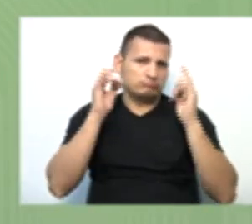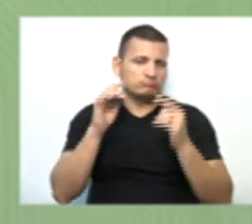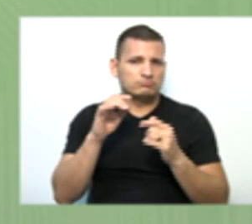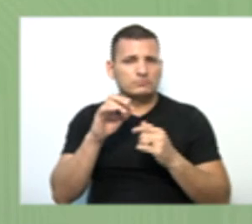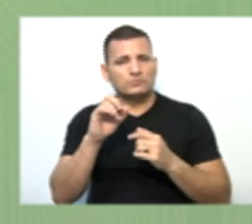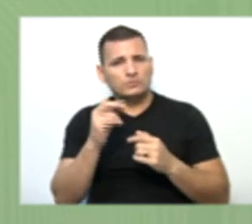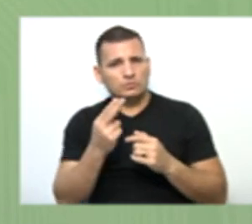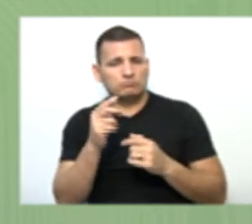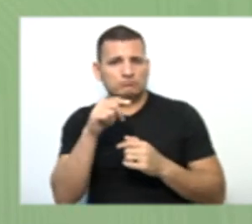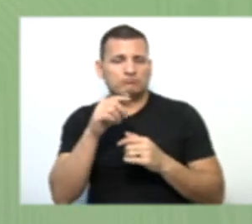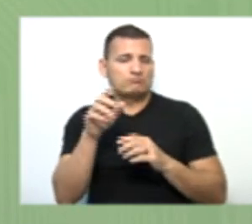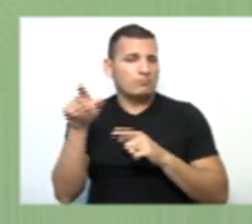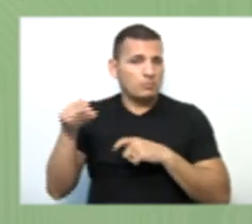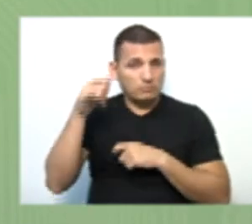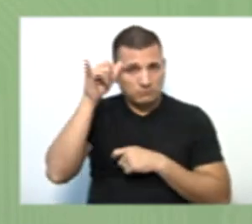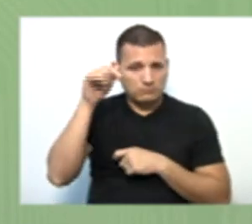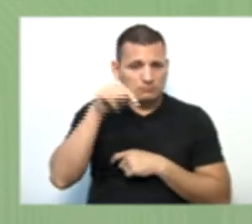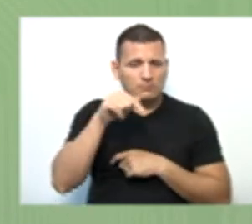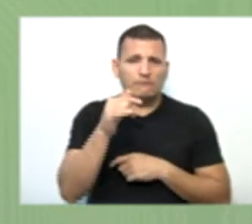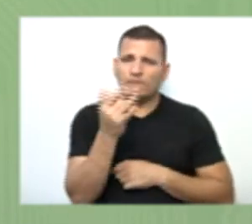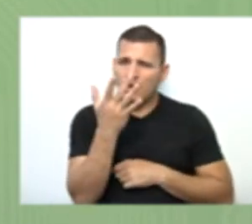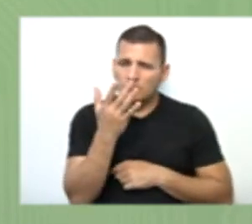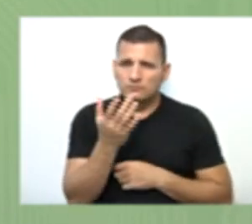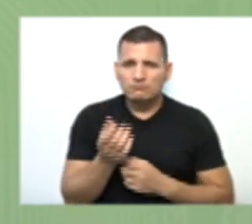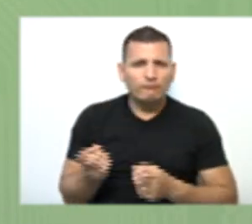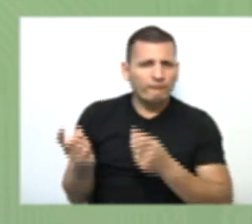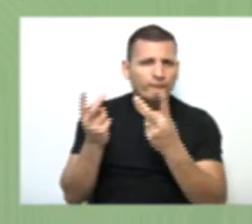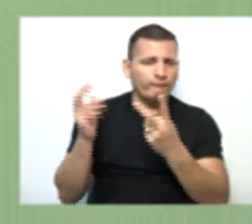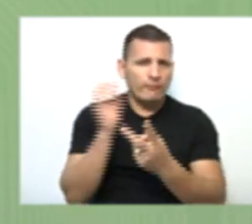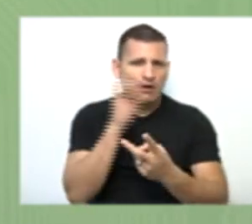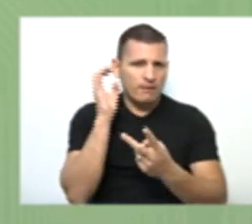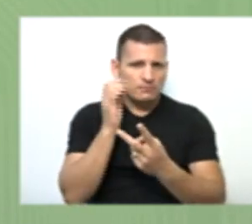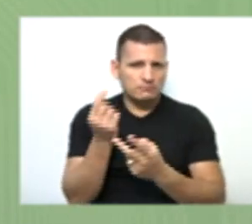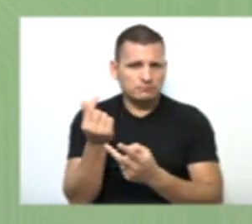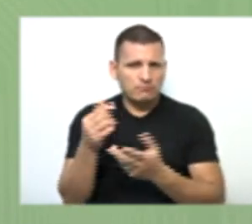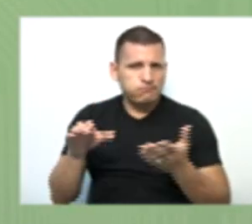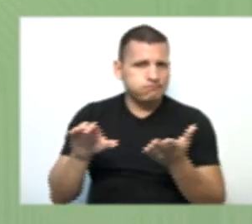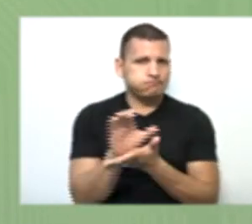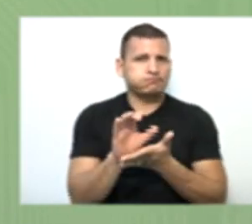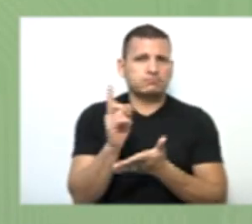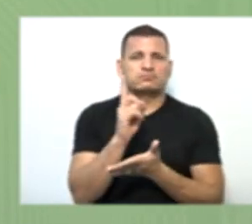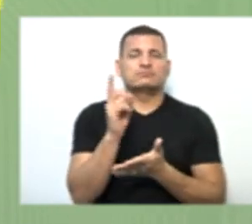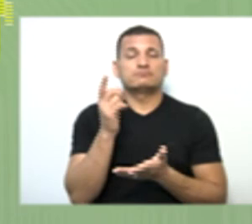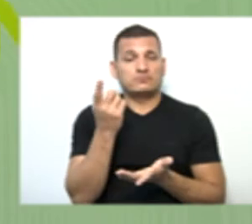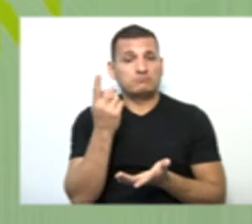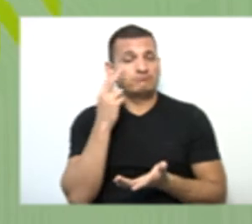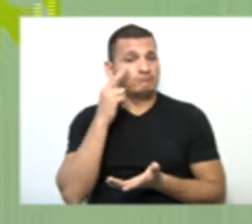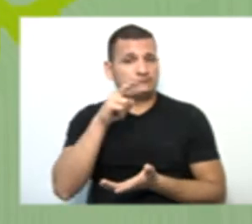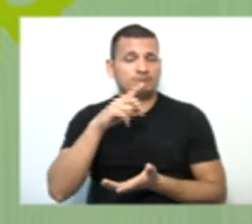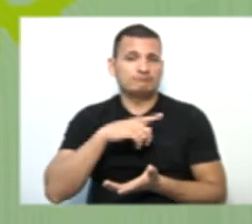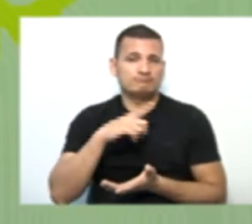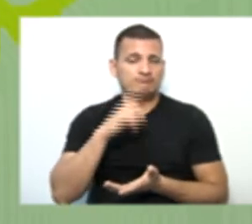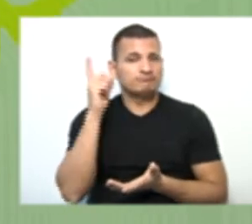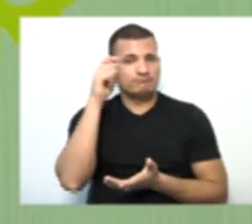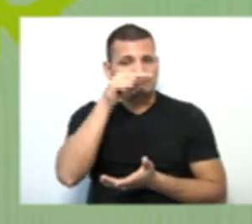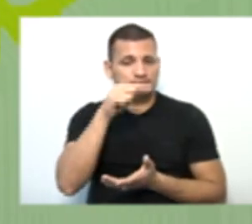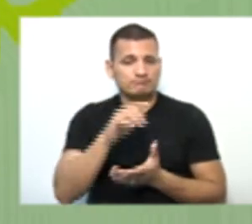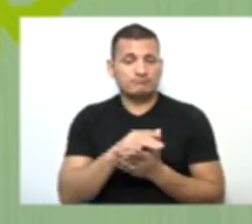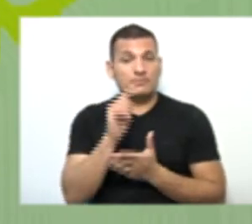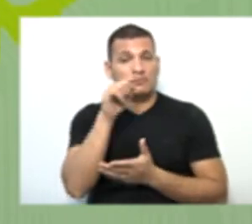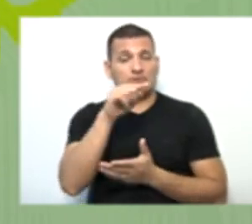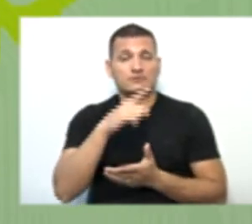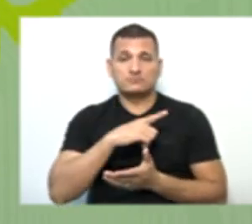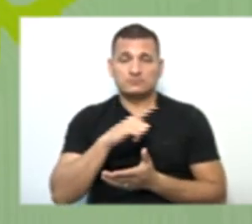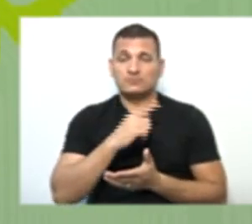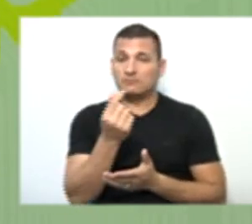fácil transformar em dinheiro? Não, né? Nós visualizamos que existe uma certa dificuldade. Mesmo que aquilo tenha um valor,